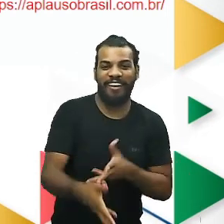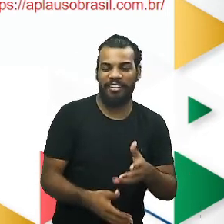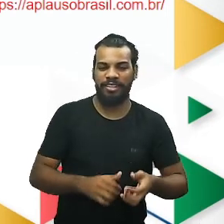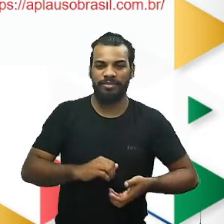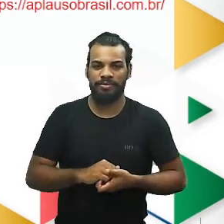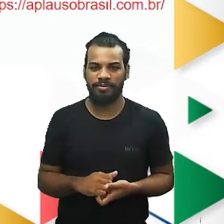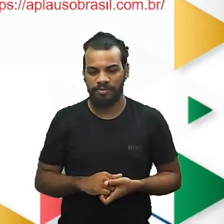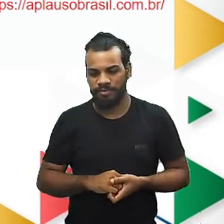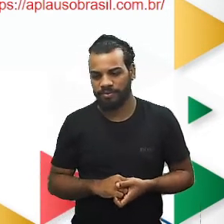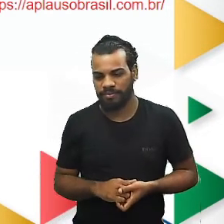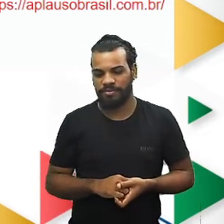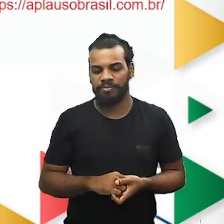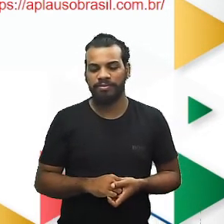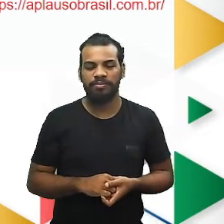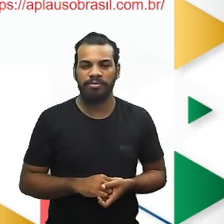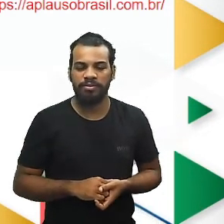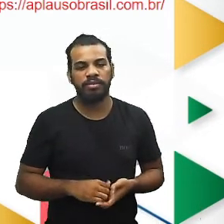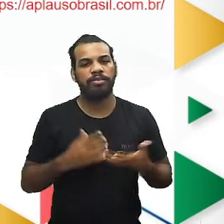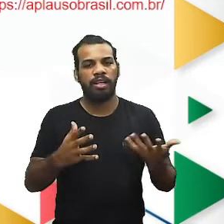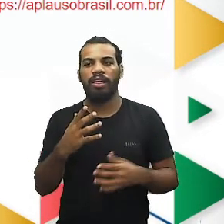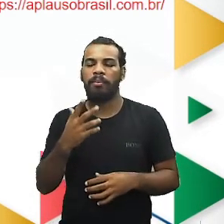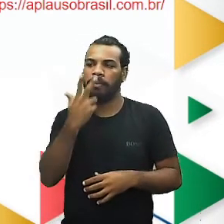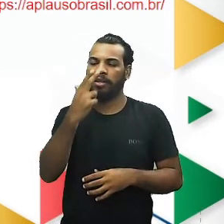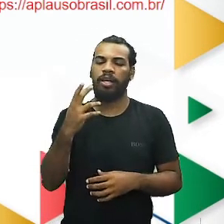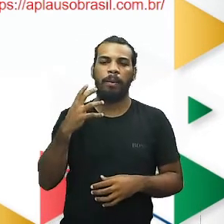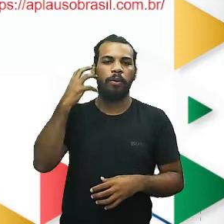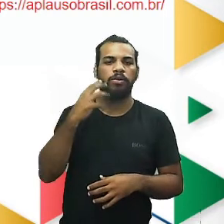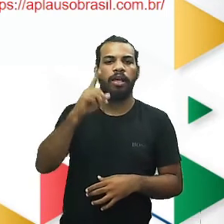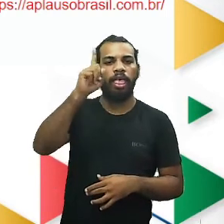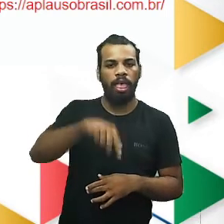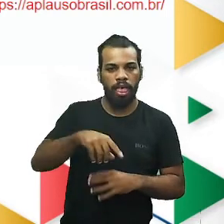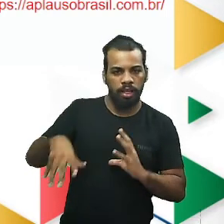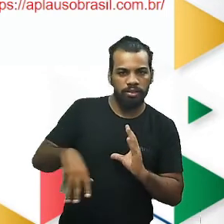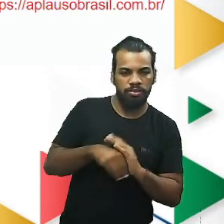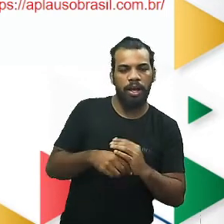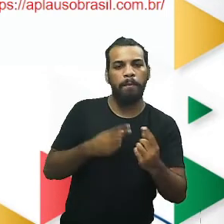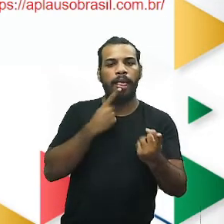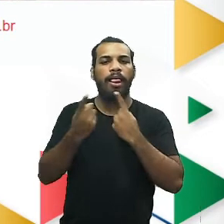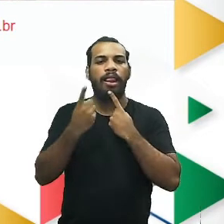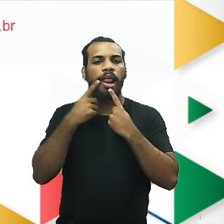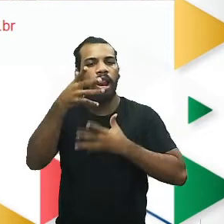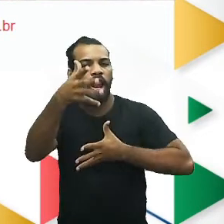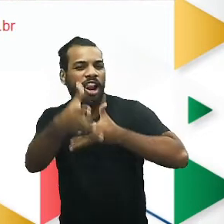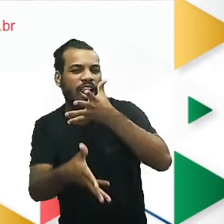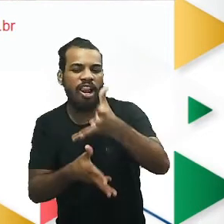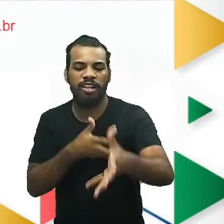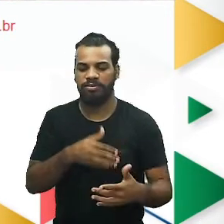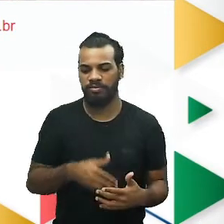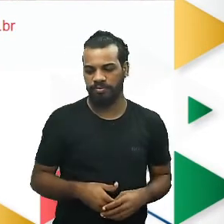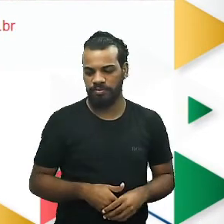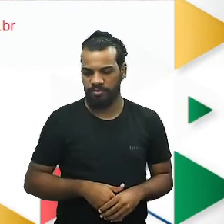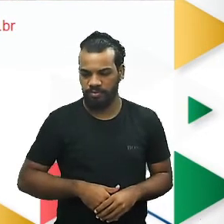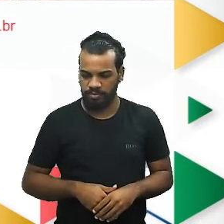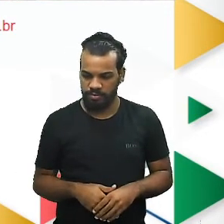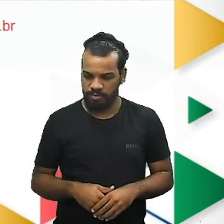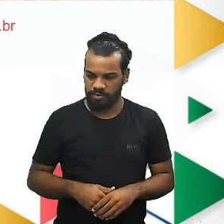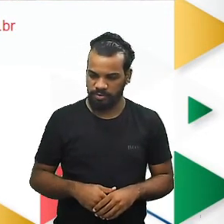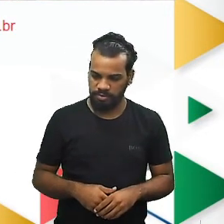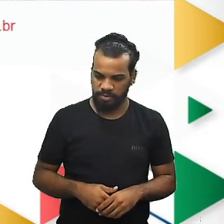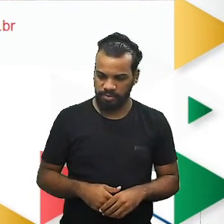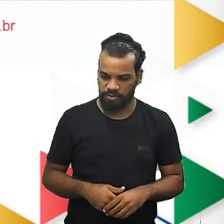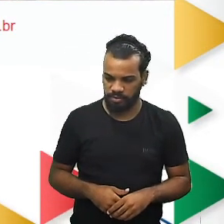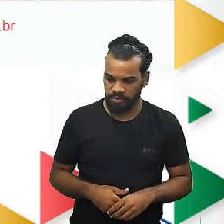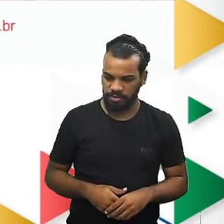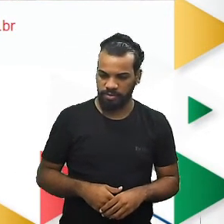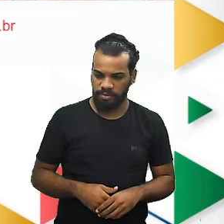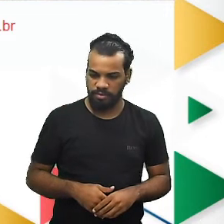Então, como se a música fosse parte também do diálogo. Os musicais apresentados